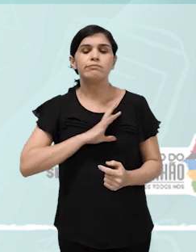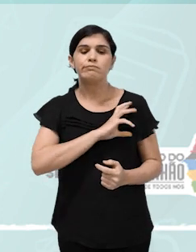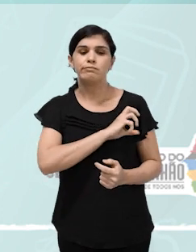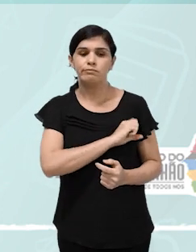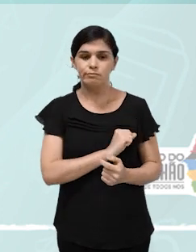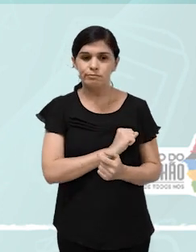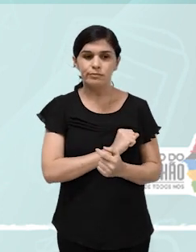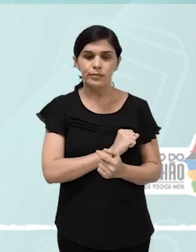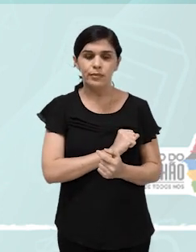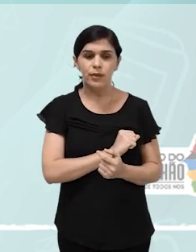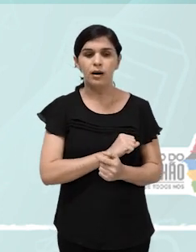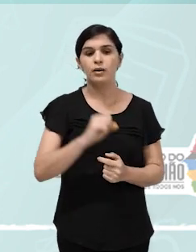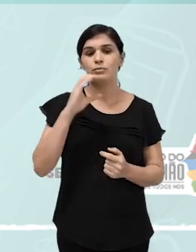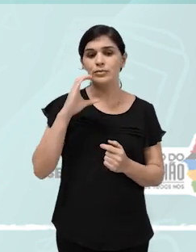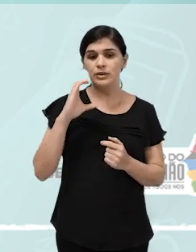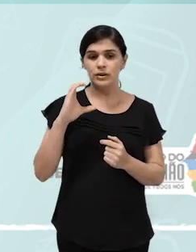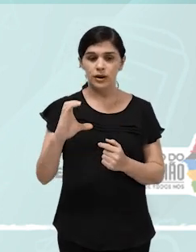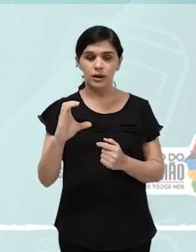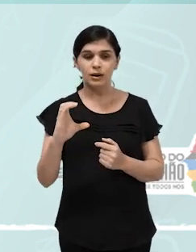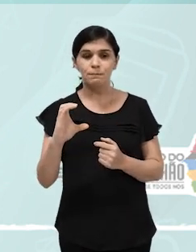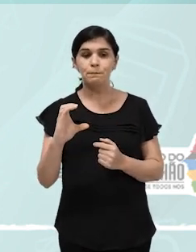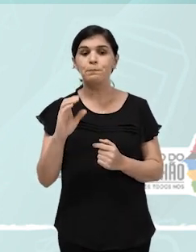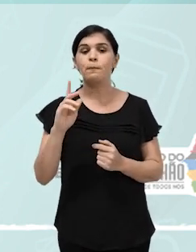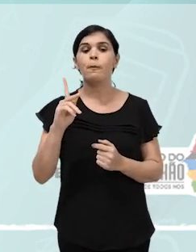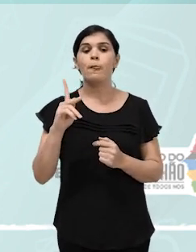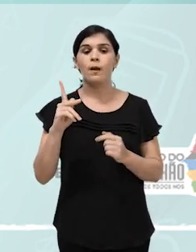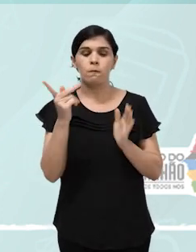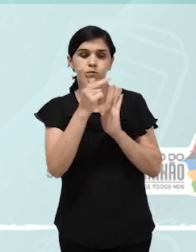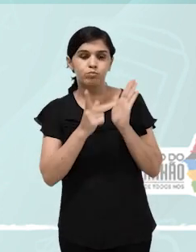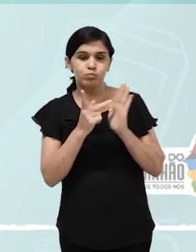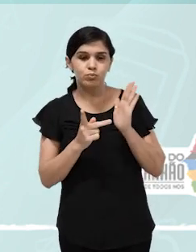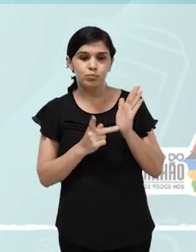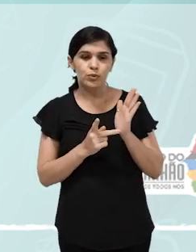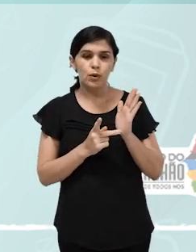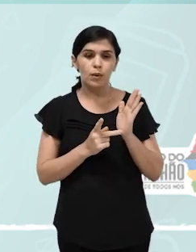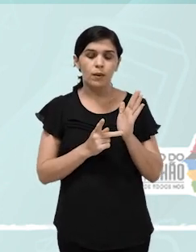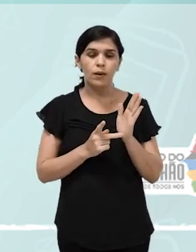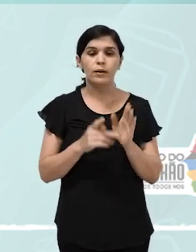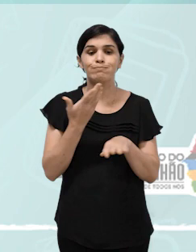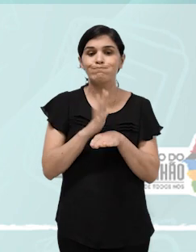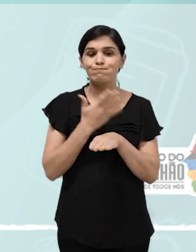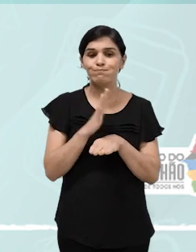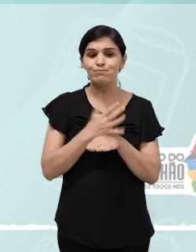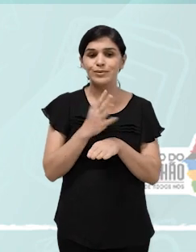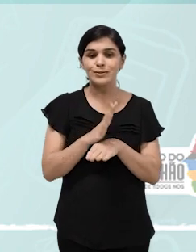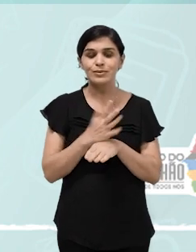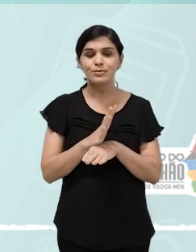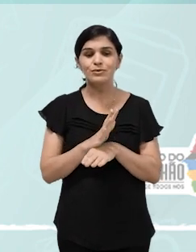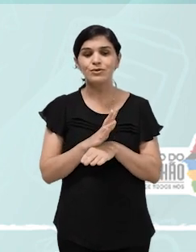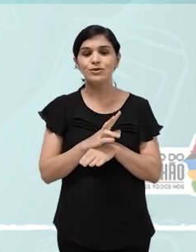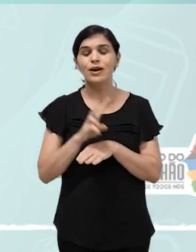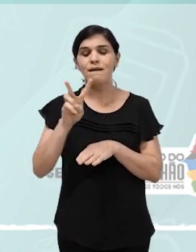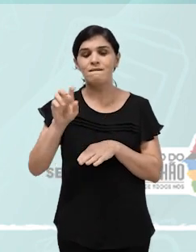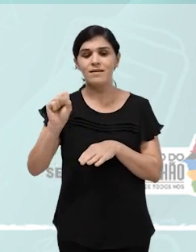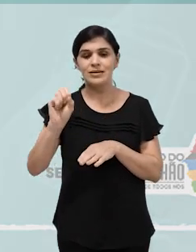em postura platônica expressa seu amor à mulher amada? Ei, só uma observação. Postura platônica, né? Lembra